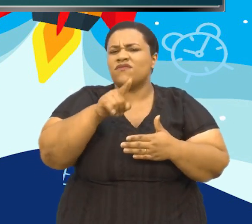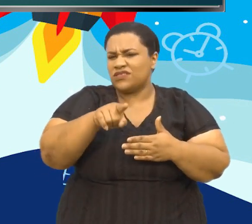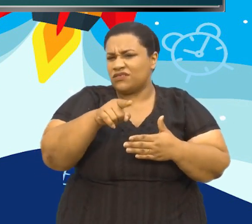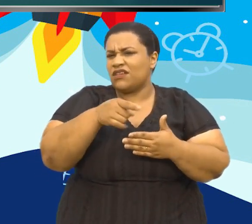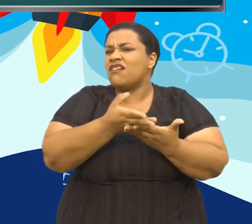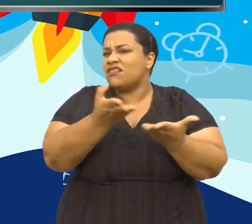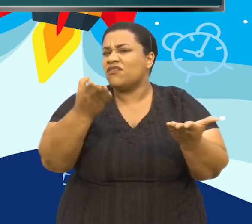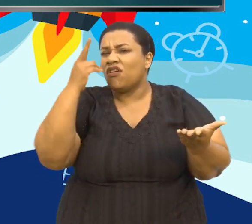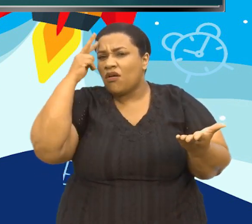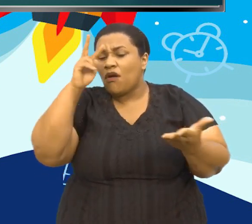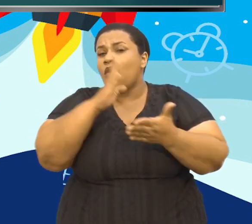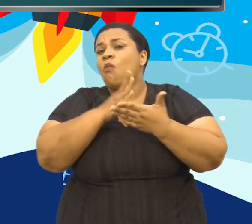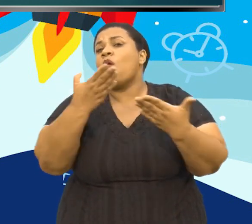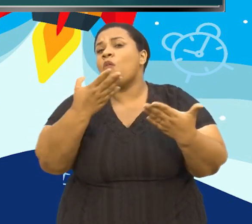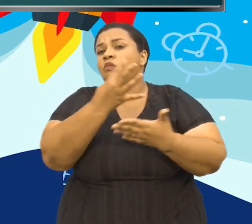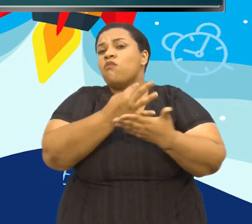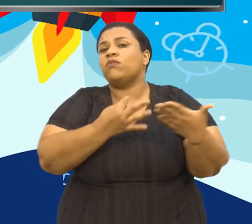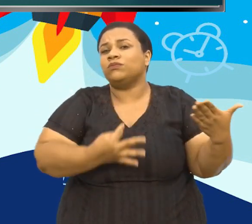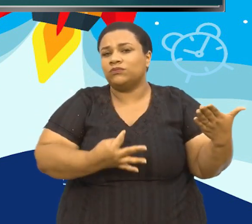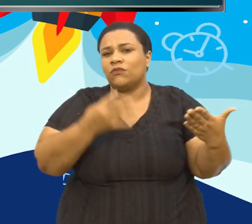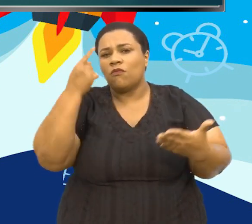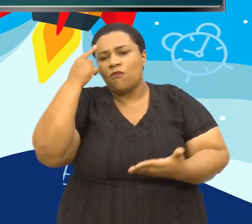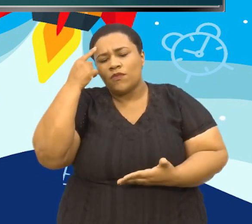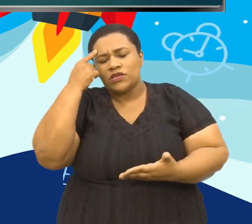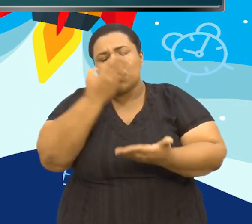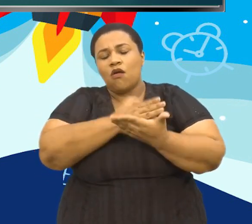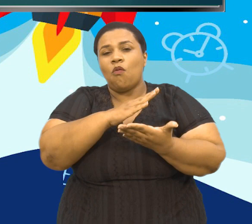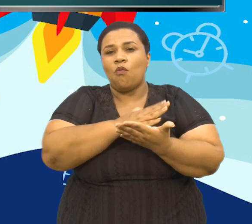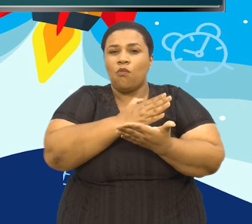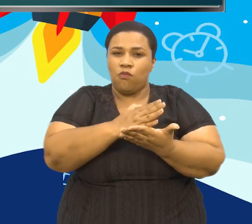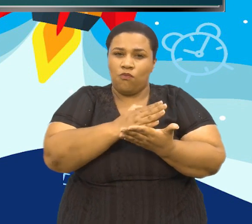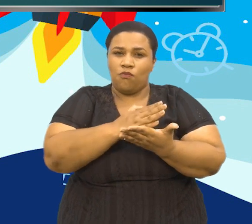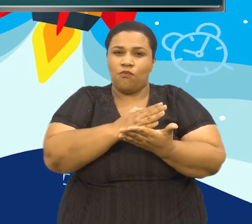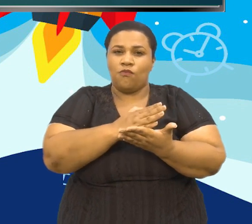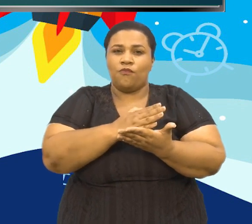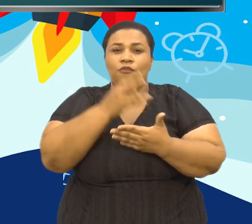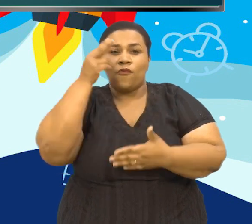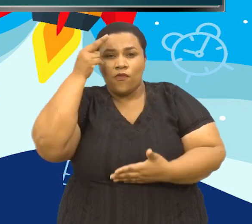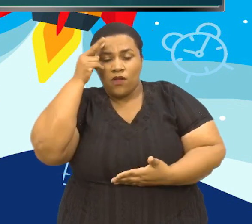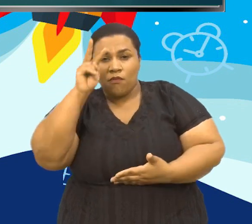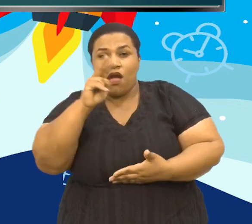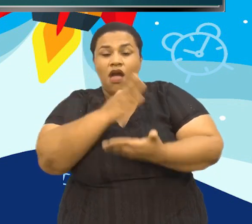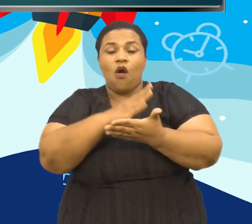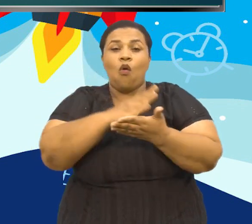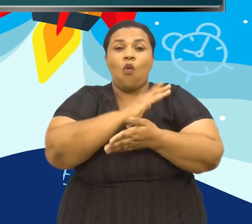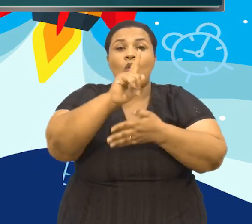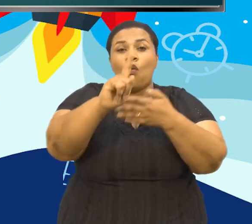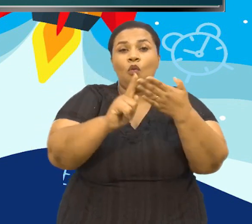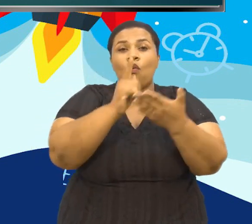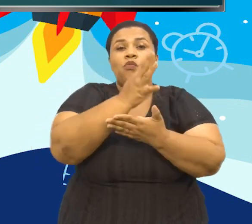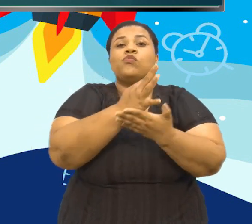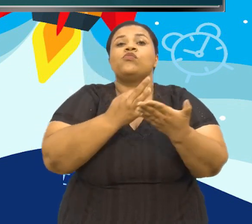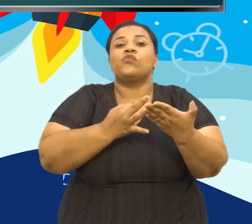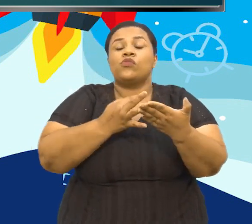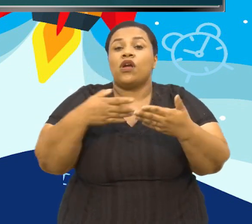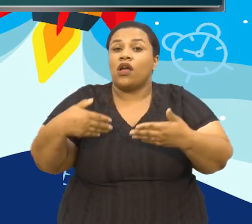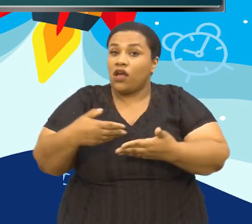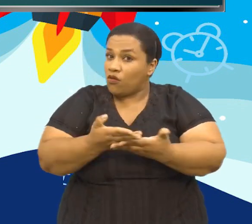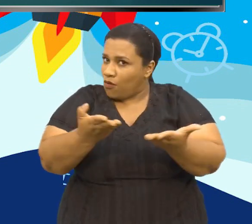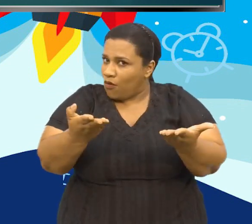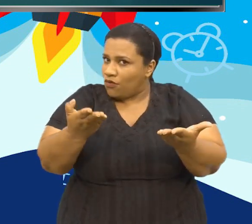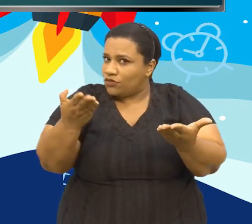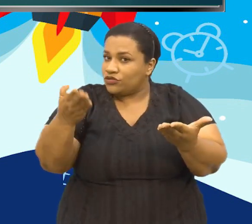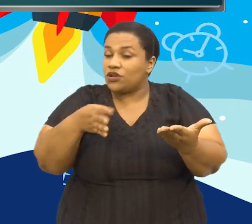que vocês vão lembrar quais são esses textos? Vamos pensar em algum. Vamos lembrar alguns gêneros textuais que nós